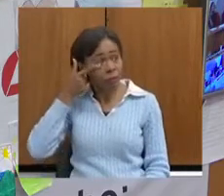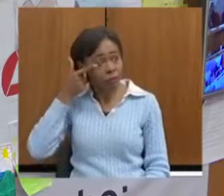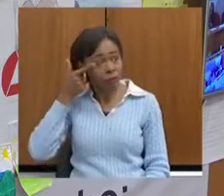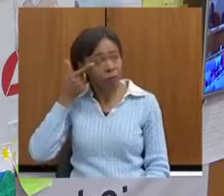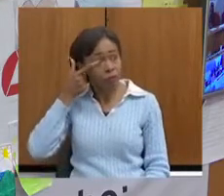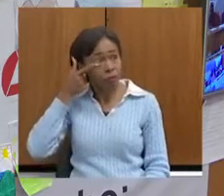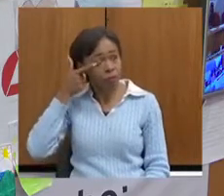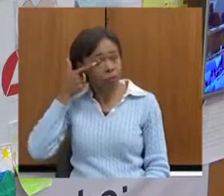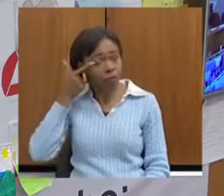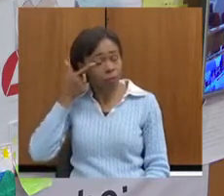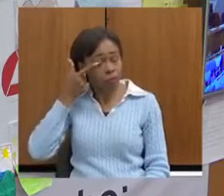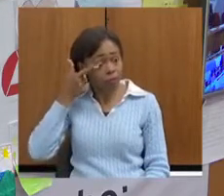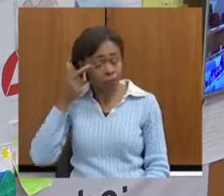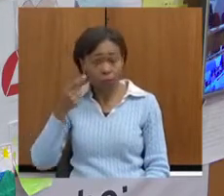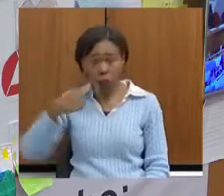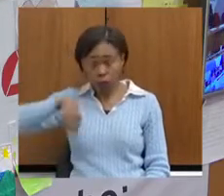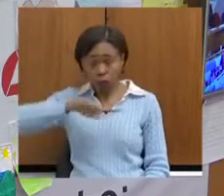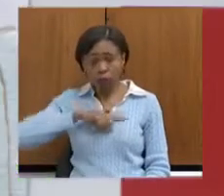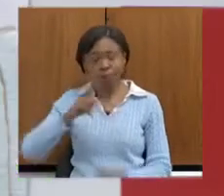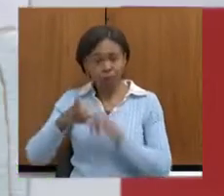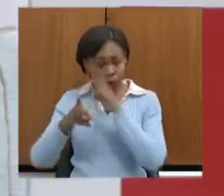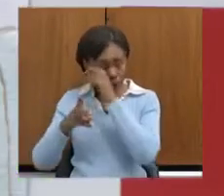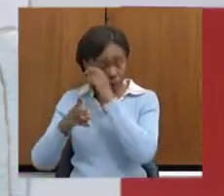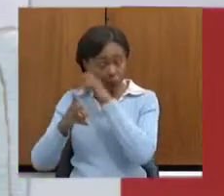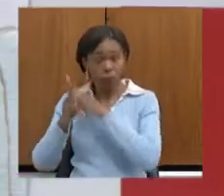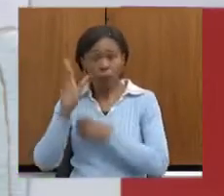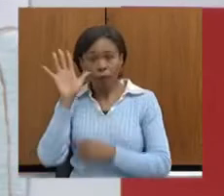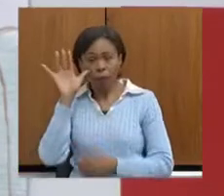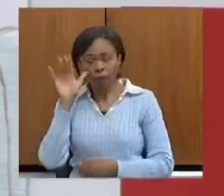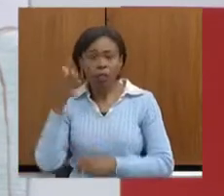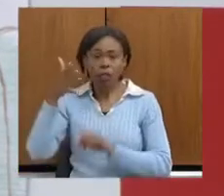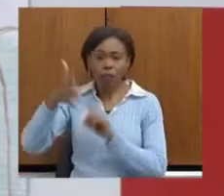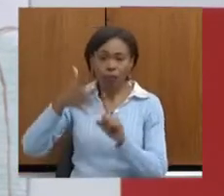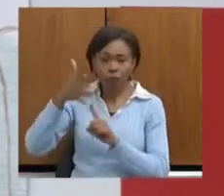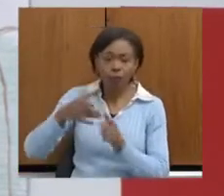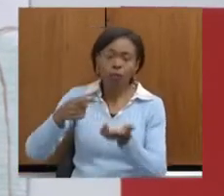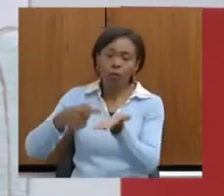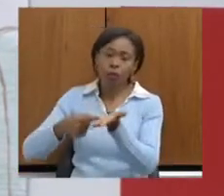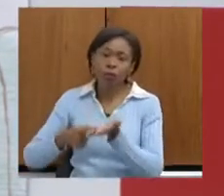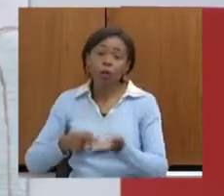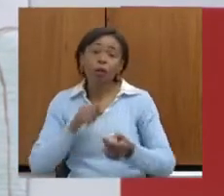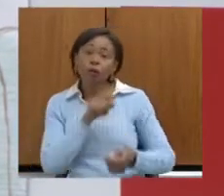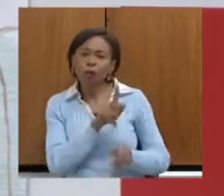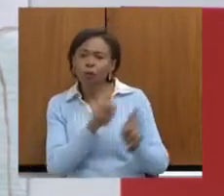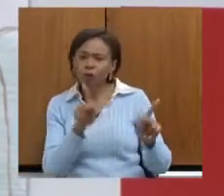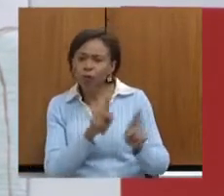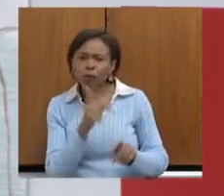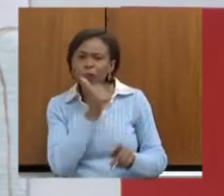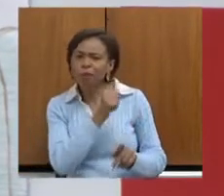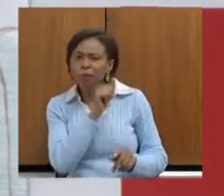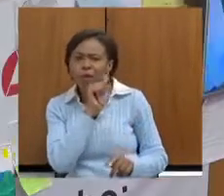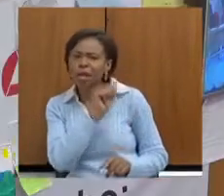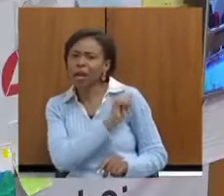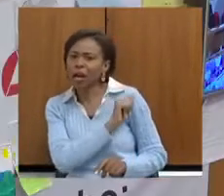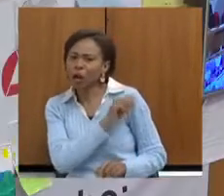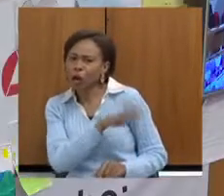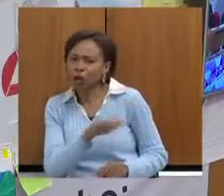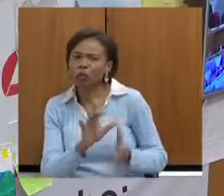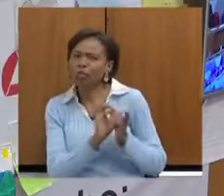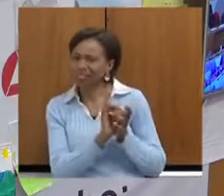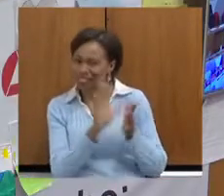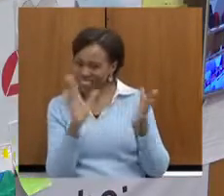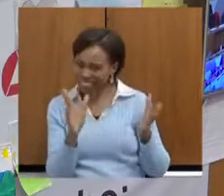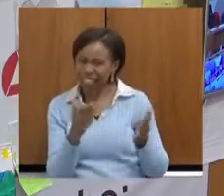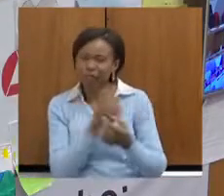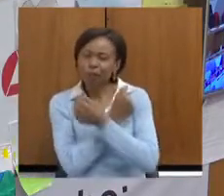e nós vamos continuar ouvir os nossos convidados professora mães crianças fiquem à vontade tá bem um abraço no coração